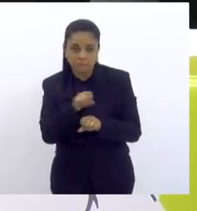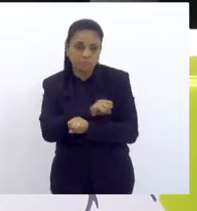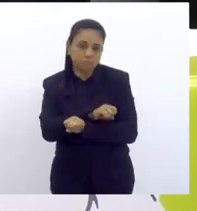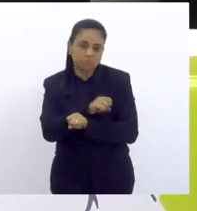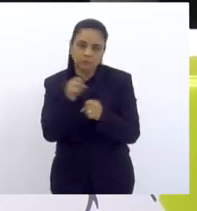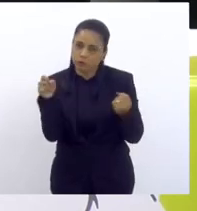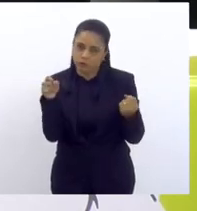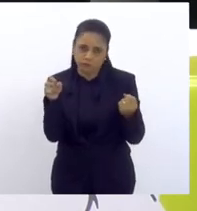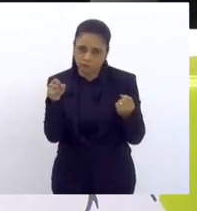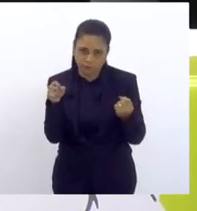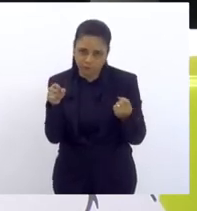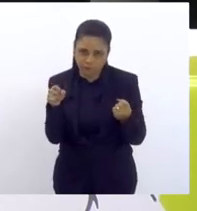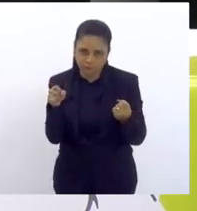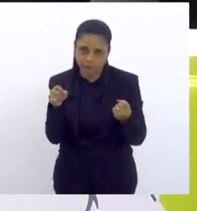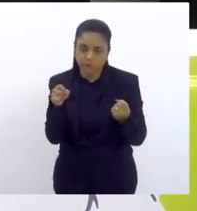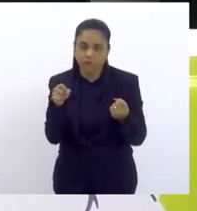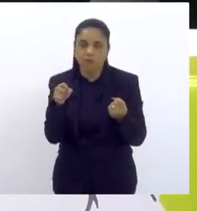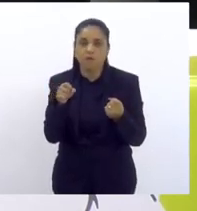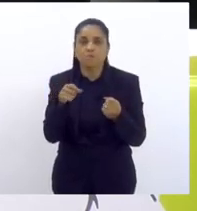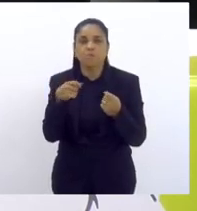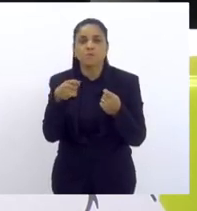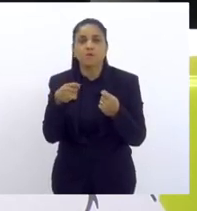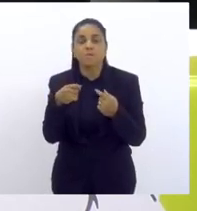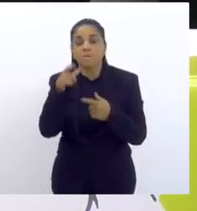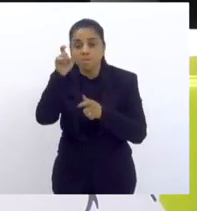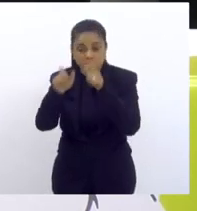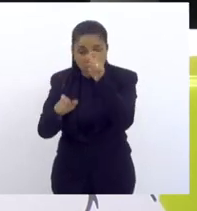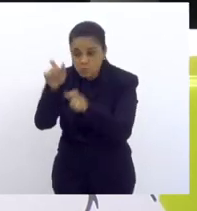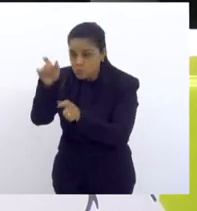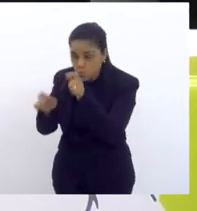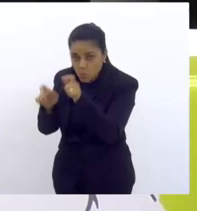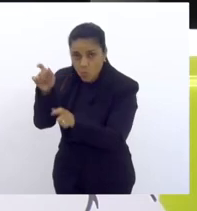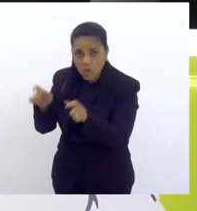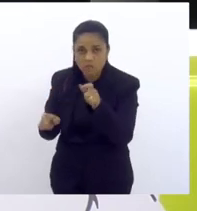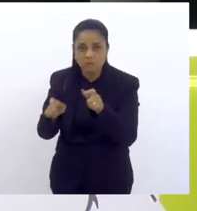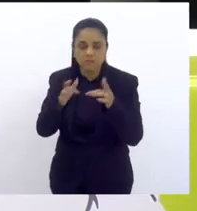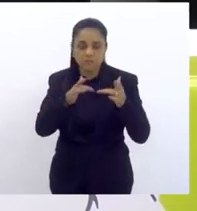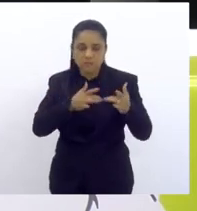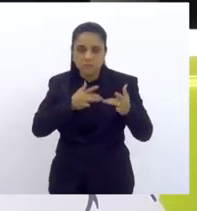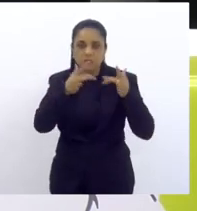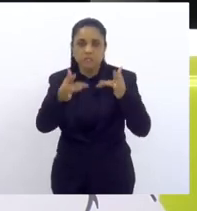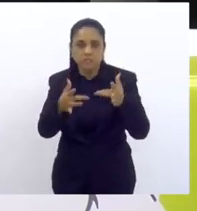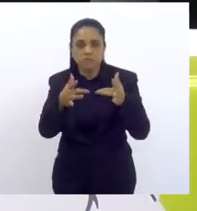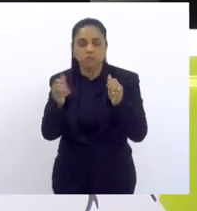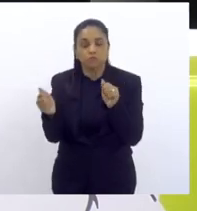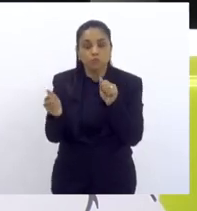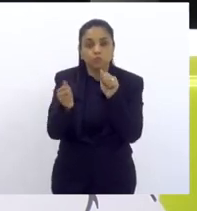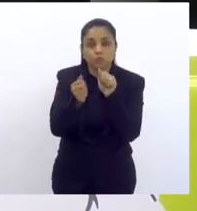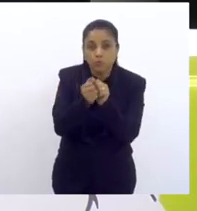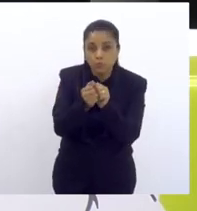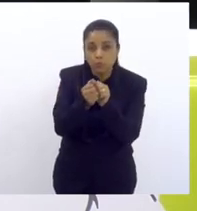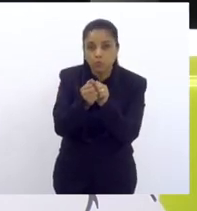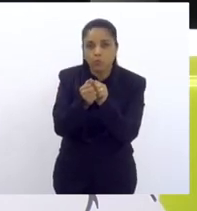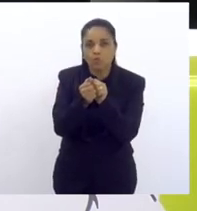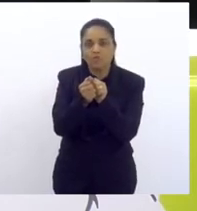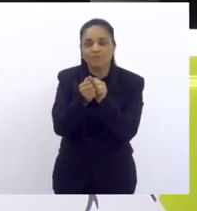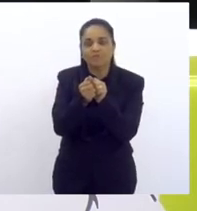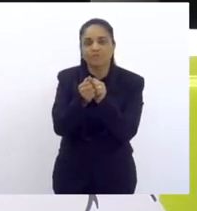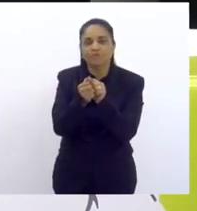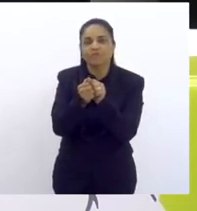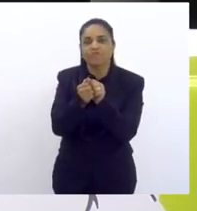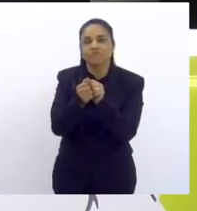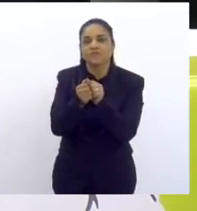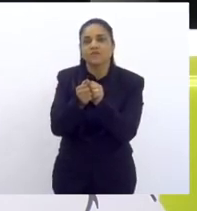abnegação de tantas pessoas que se dedicam de mutuamente a fazer